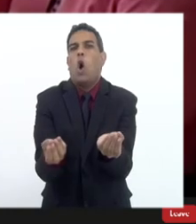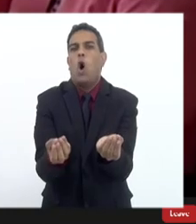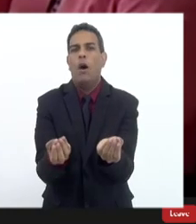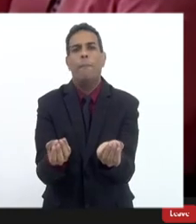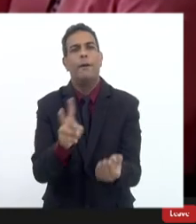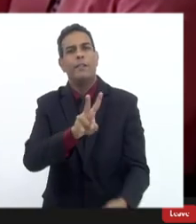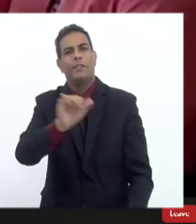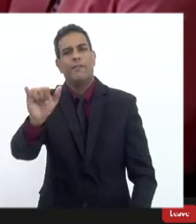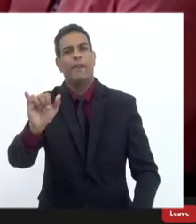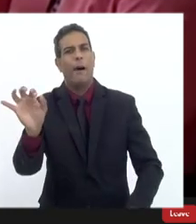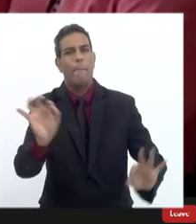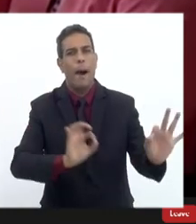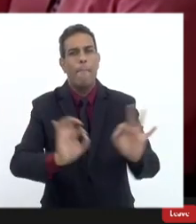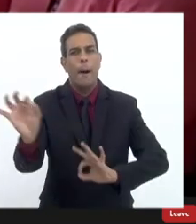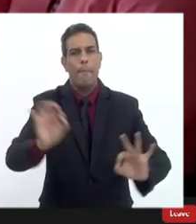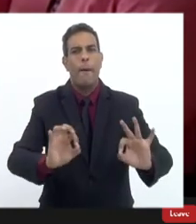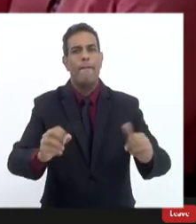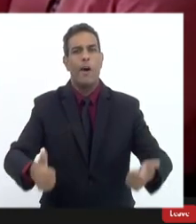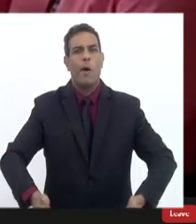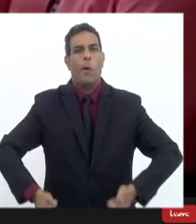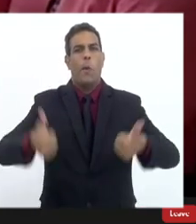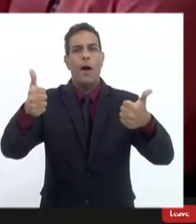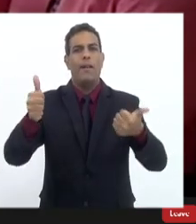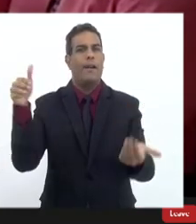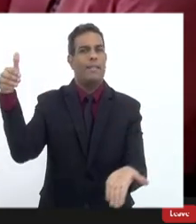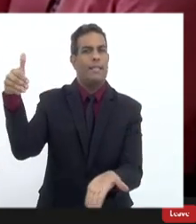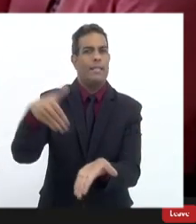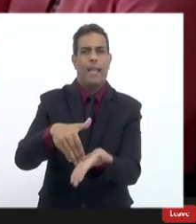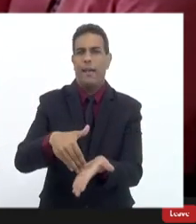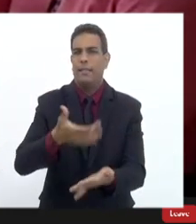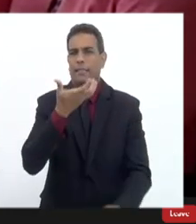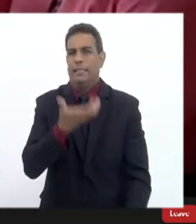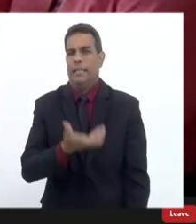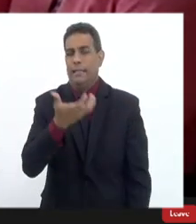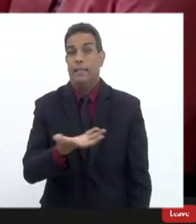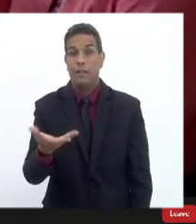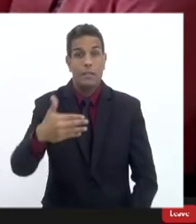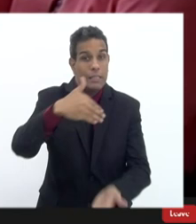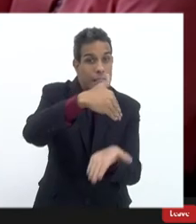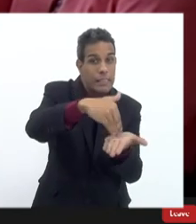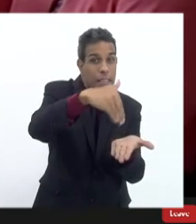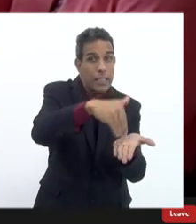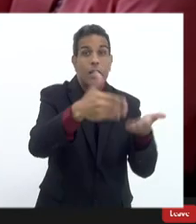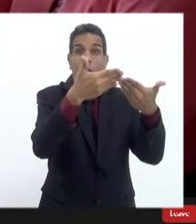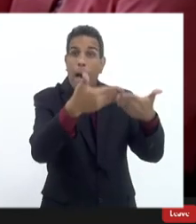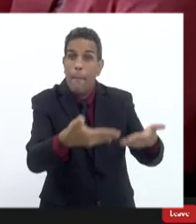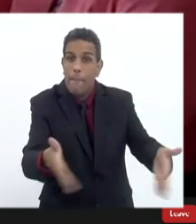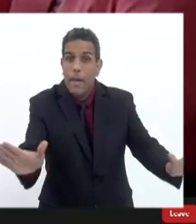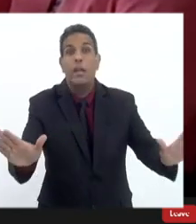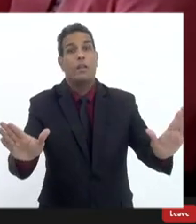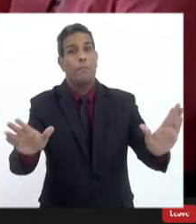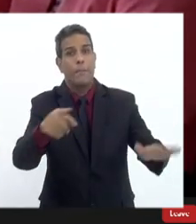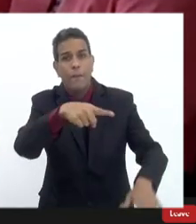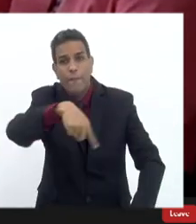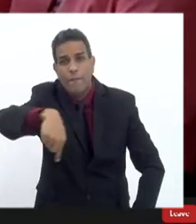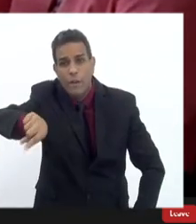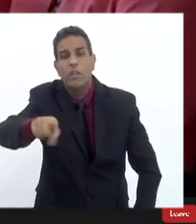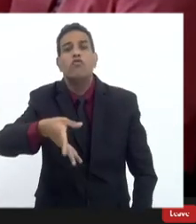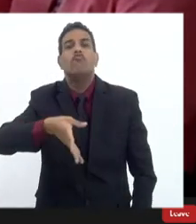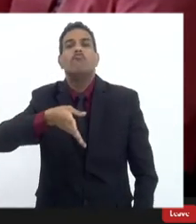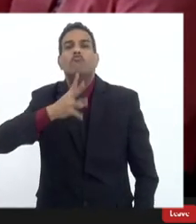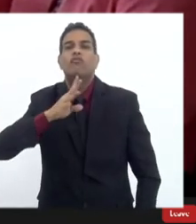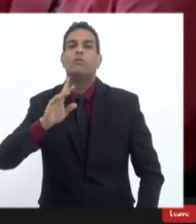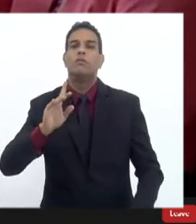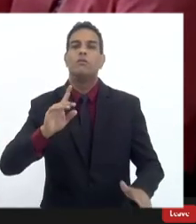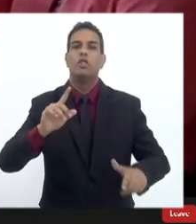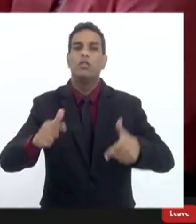tem trabalhado para avançar dessa forma. E essa secretaria está de portas abertas para receber novamente todas as